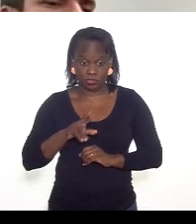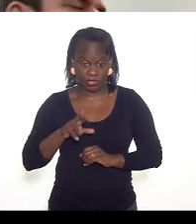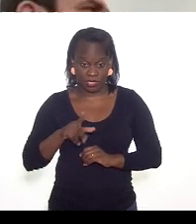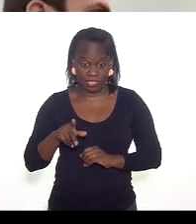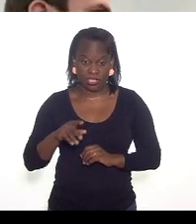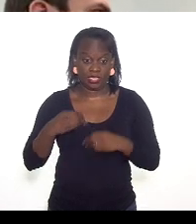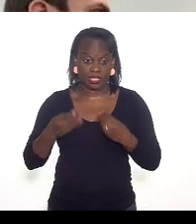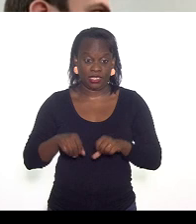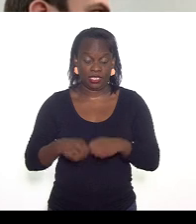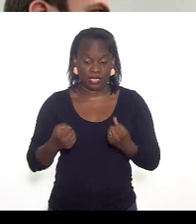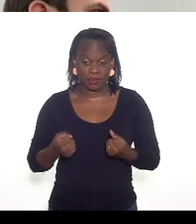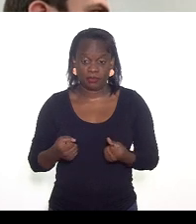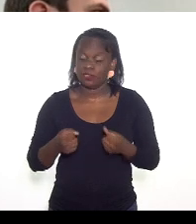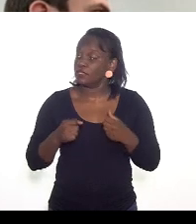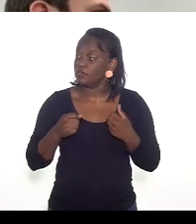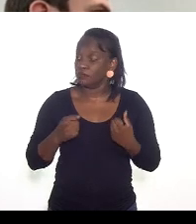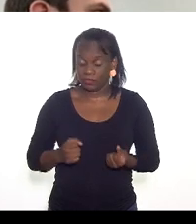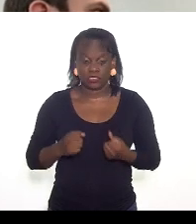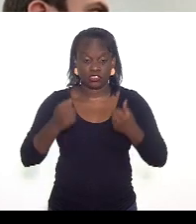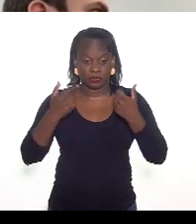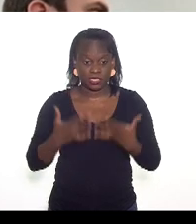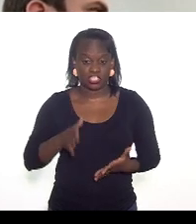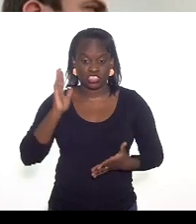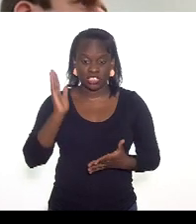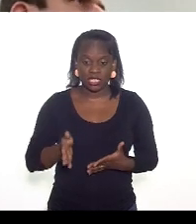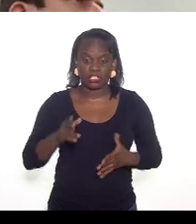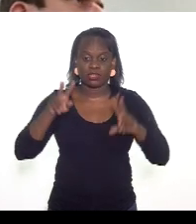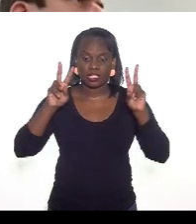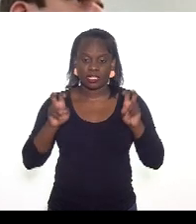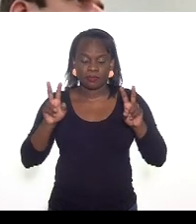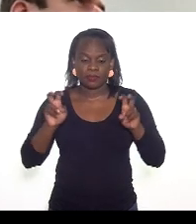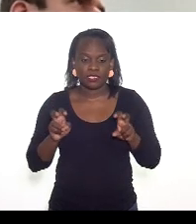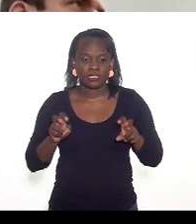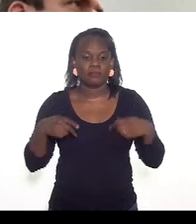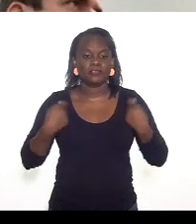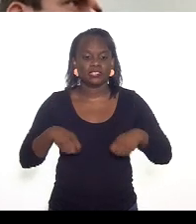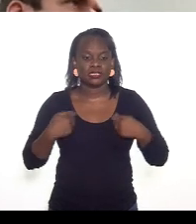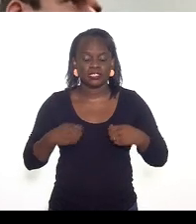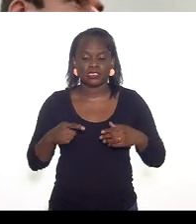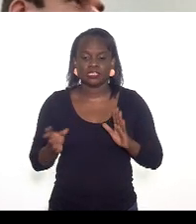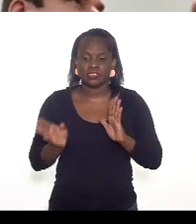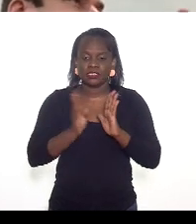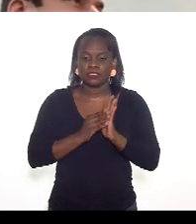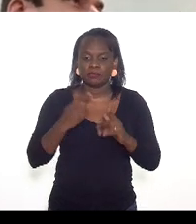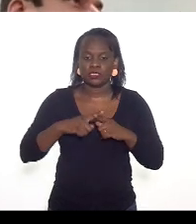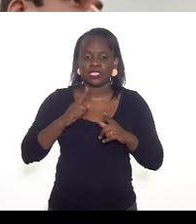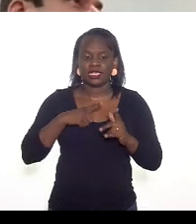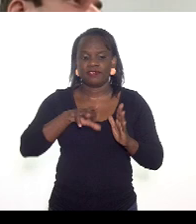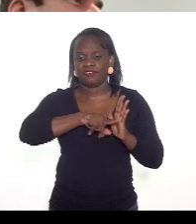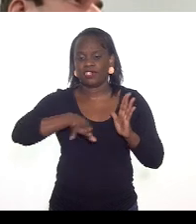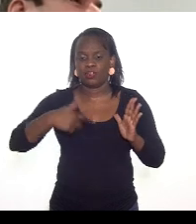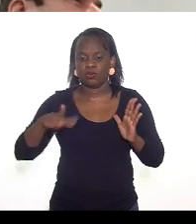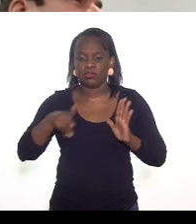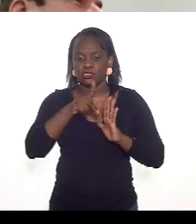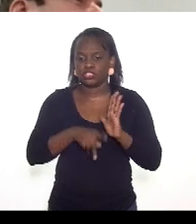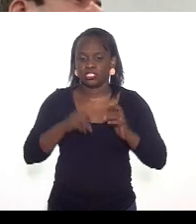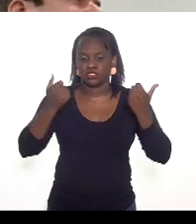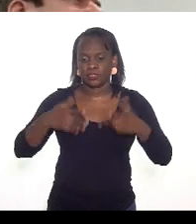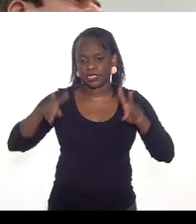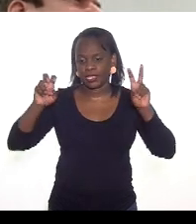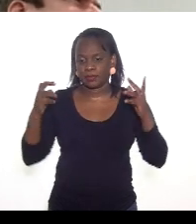Se não for pela prejudicabilidade, o artigo 4 fala diretamente sobre o tema, vai ter que ser pela anexação, porque tem vários outros projetos que falam sobre o